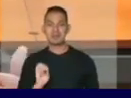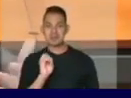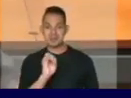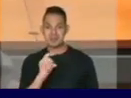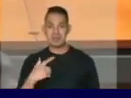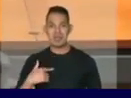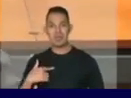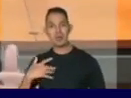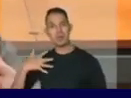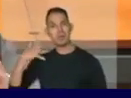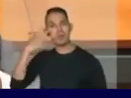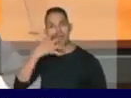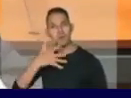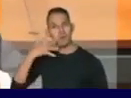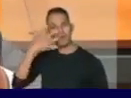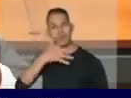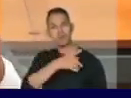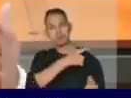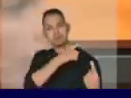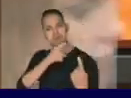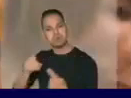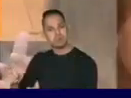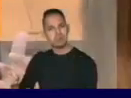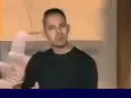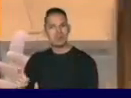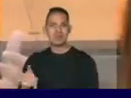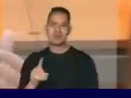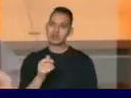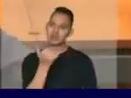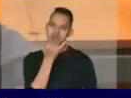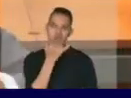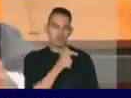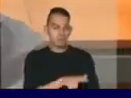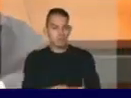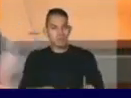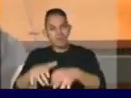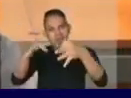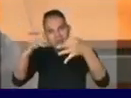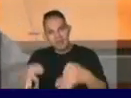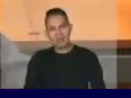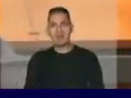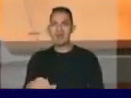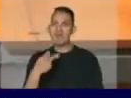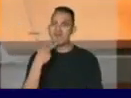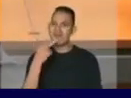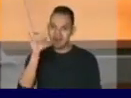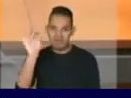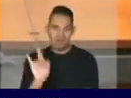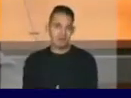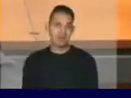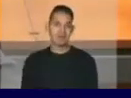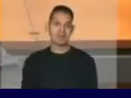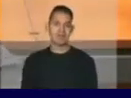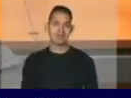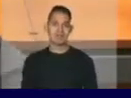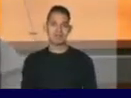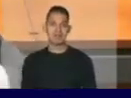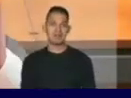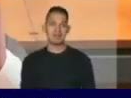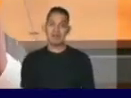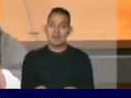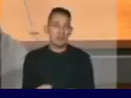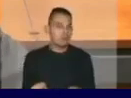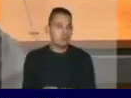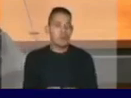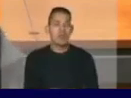posso aqui utilizar de uma polidez para dizer o que tem que ser dito. Do